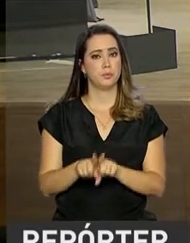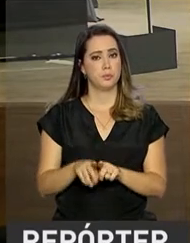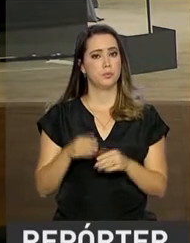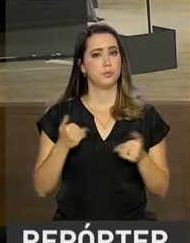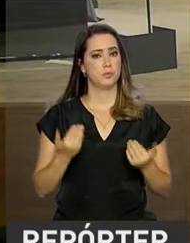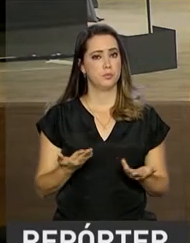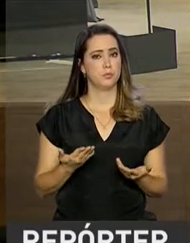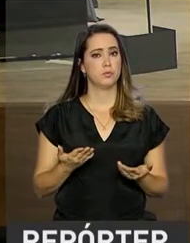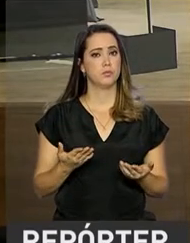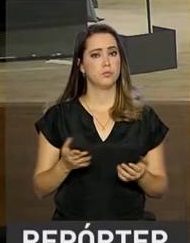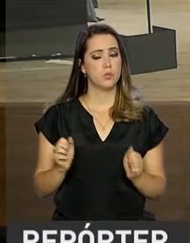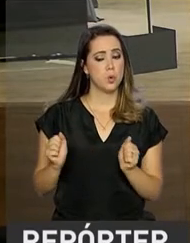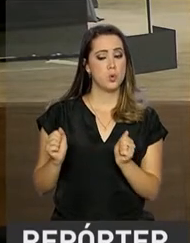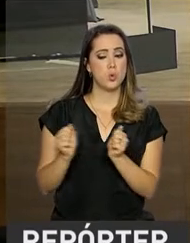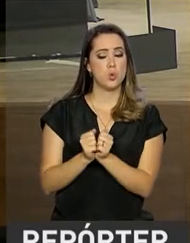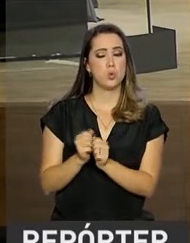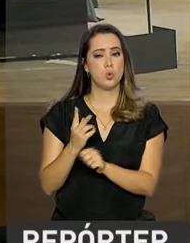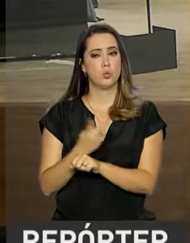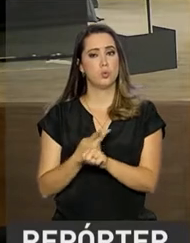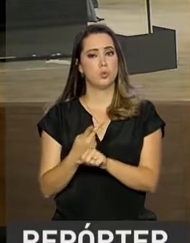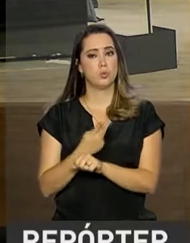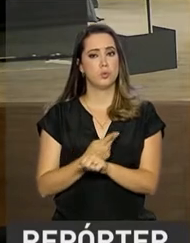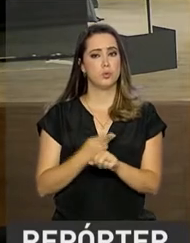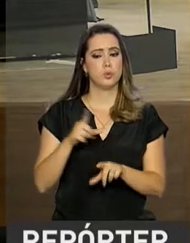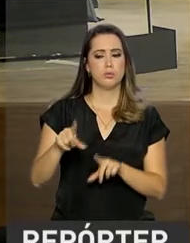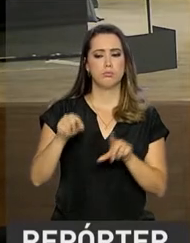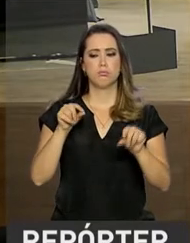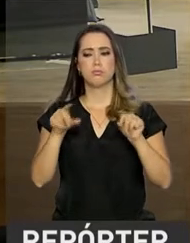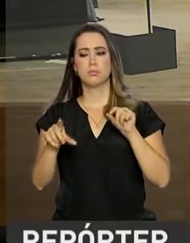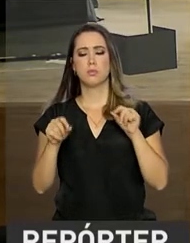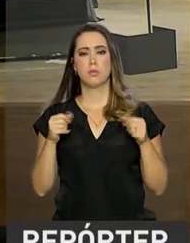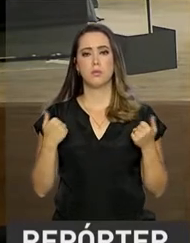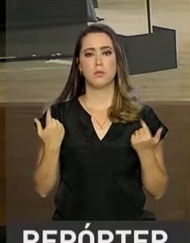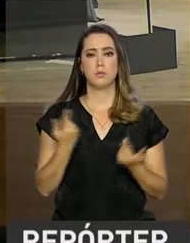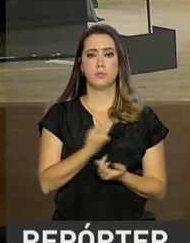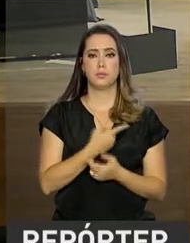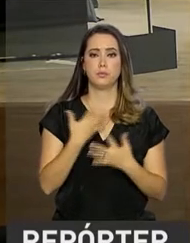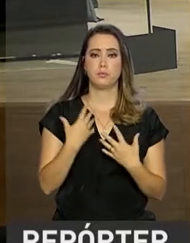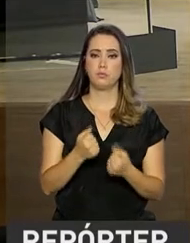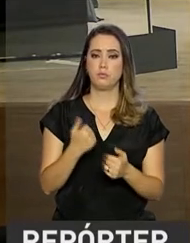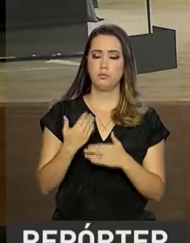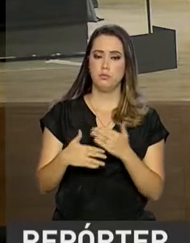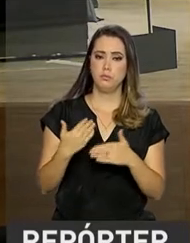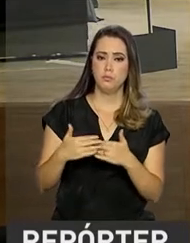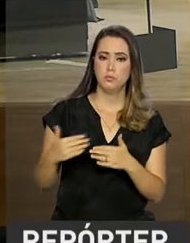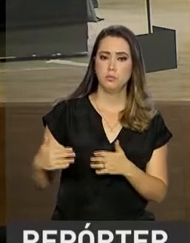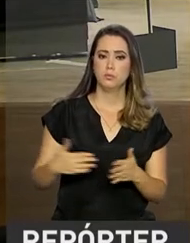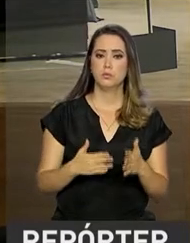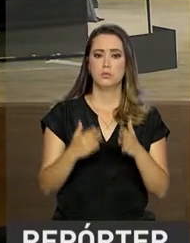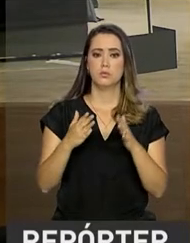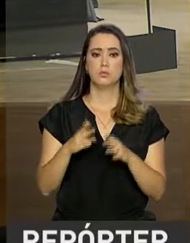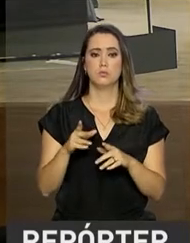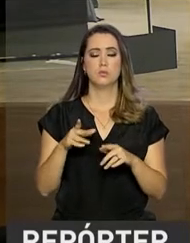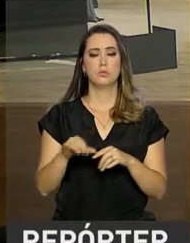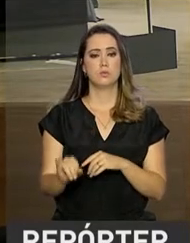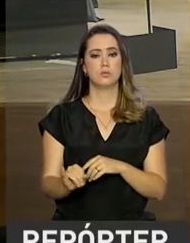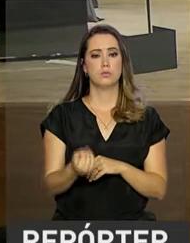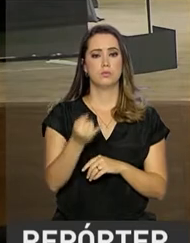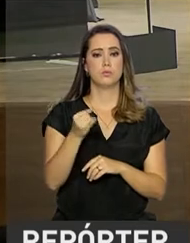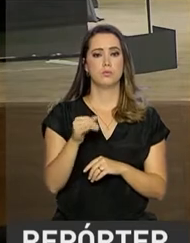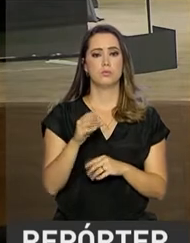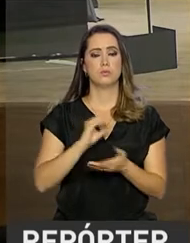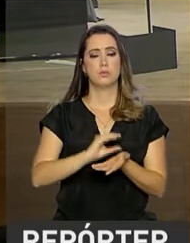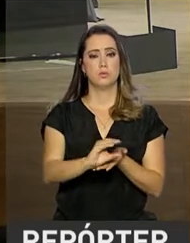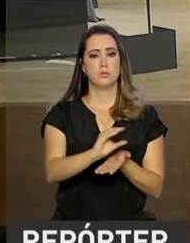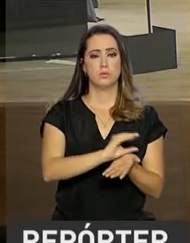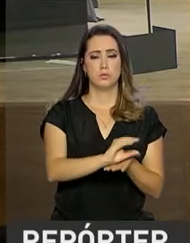proativamente buscando as alternativas vamos buscar as oportunidades de investimento desenvolver